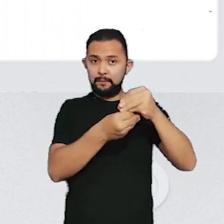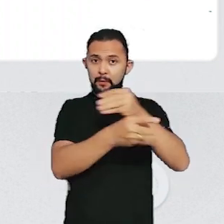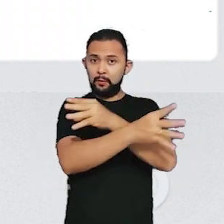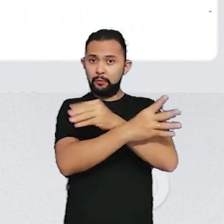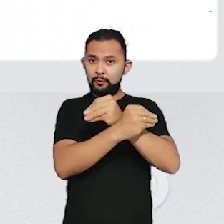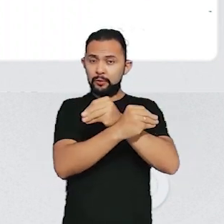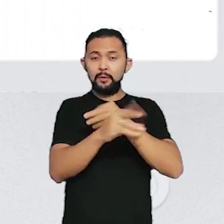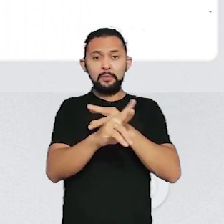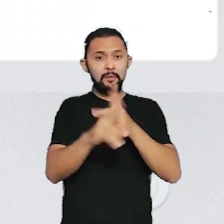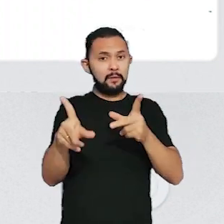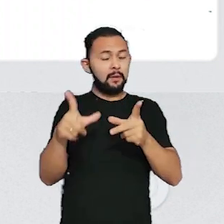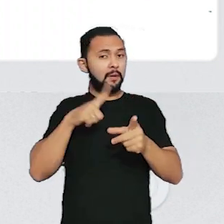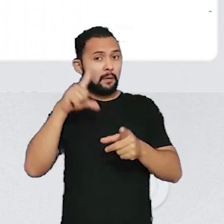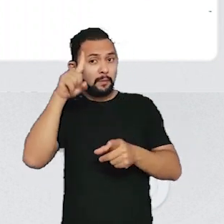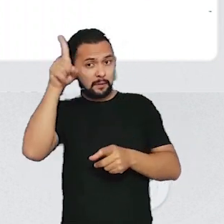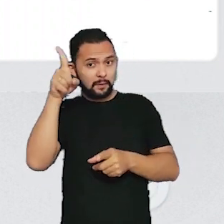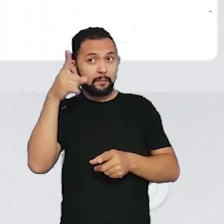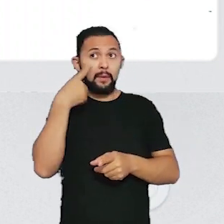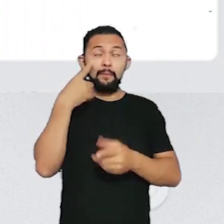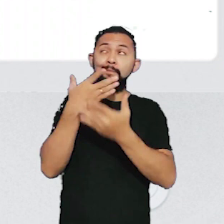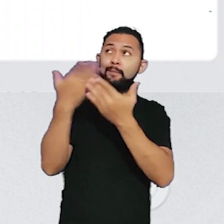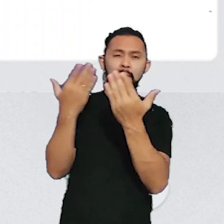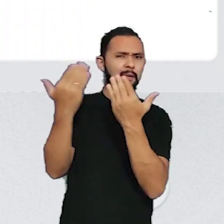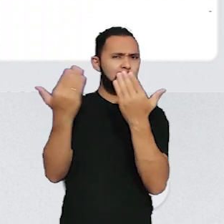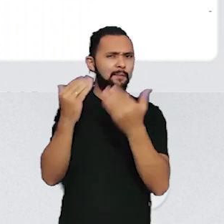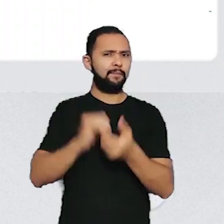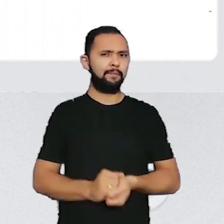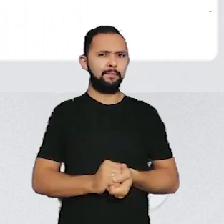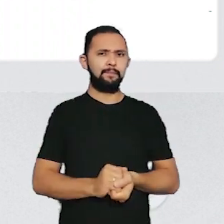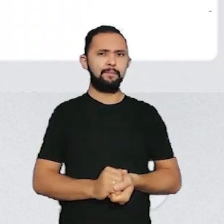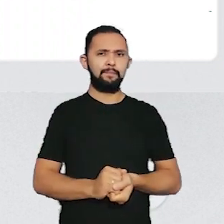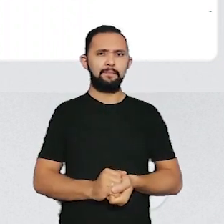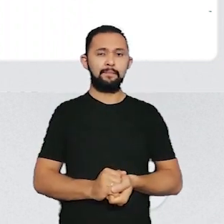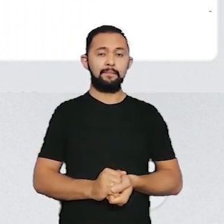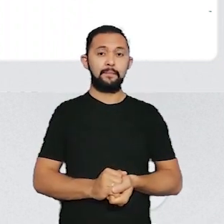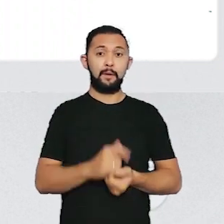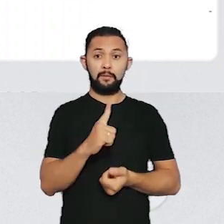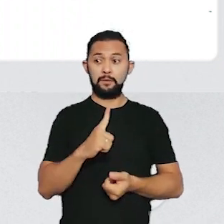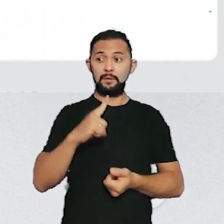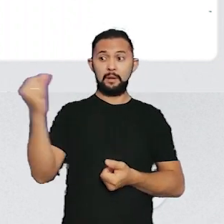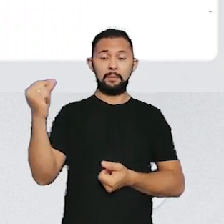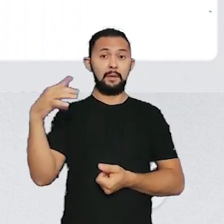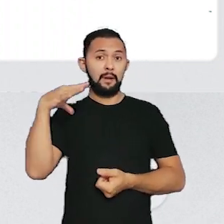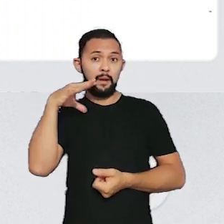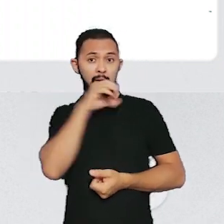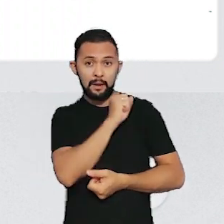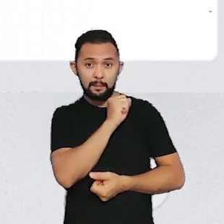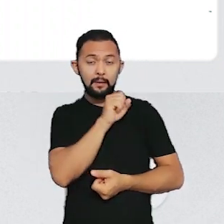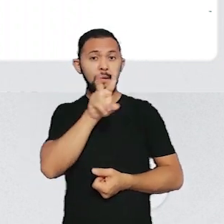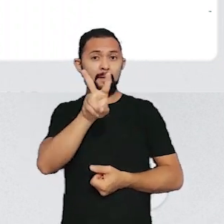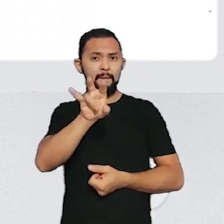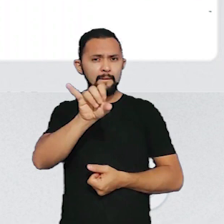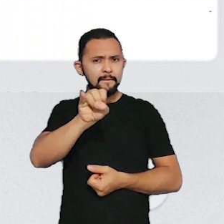diferentes, que vão te trazer essa ideia de causa. Então vamos analisar aqui, ó. Saímos rapidamente, visto que